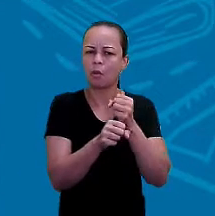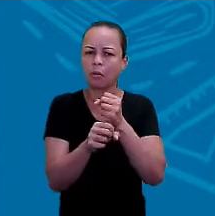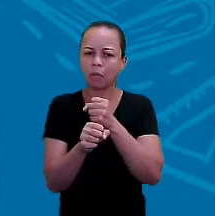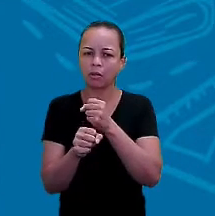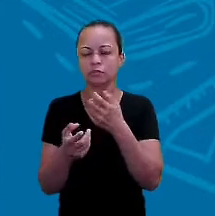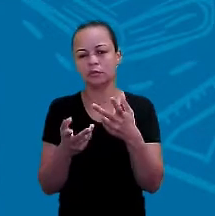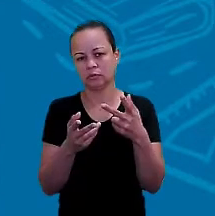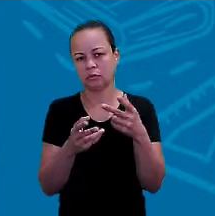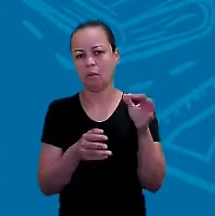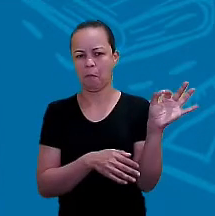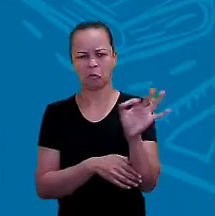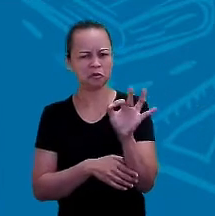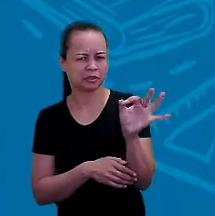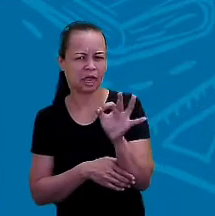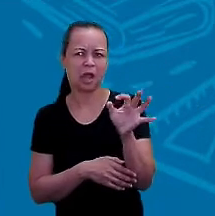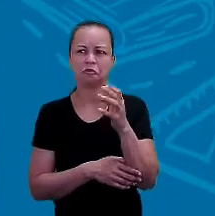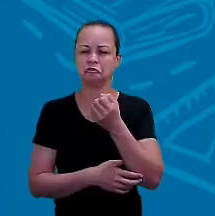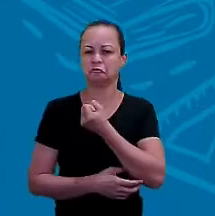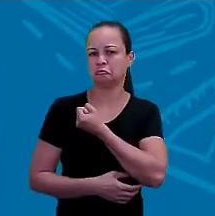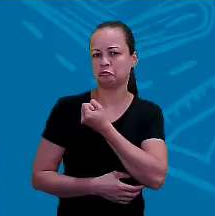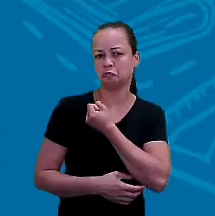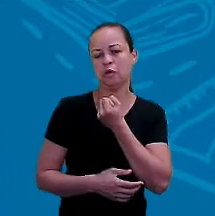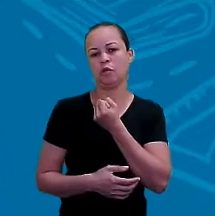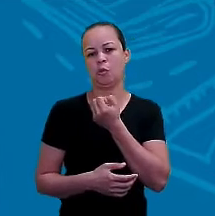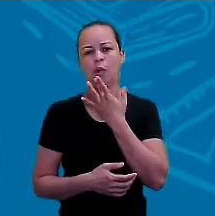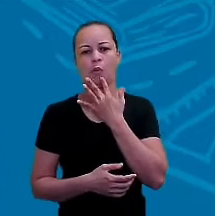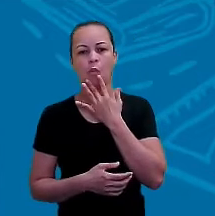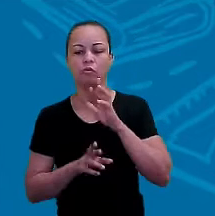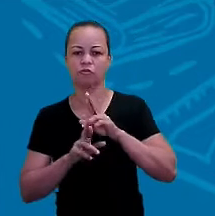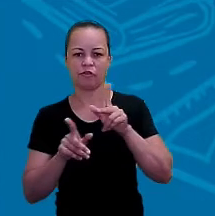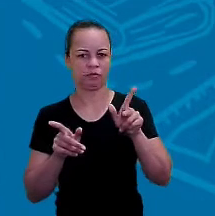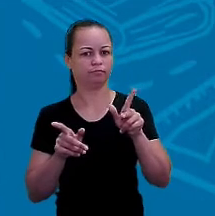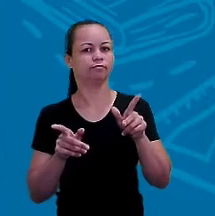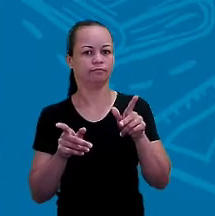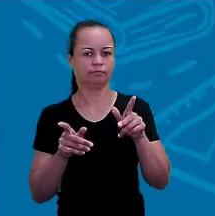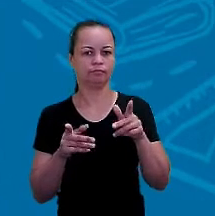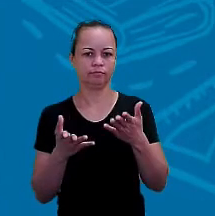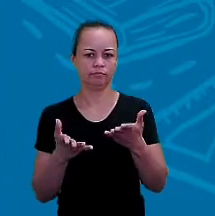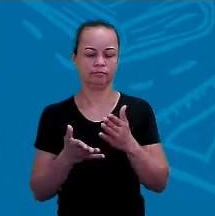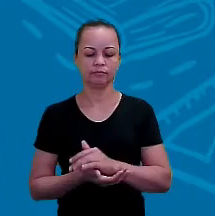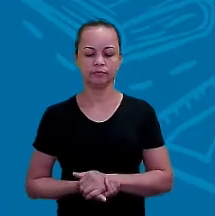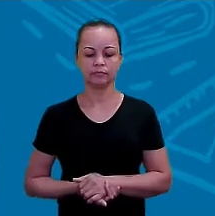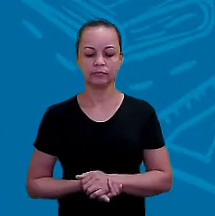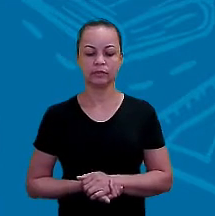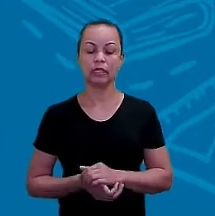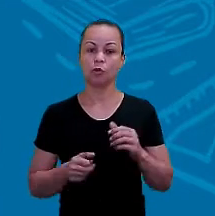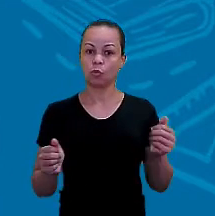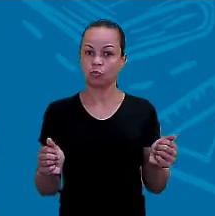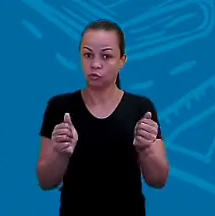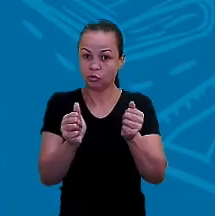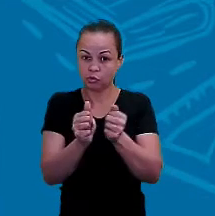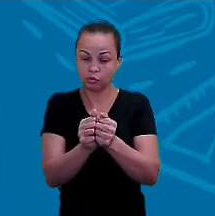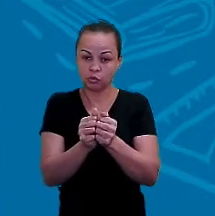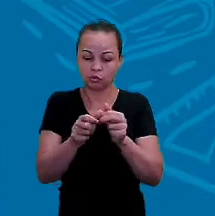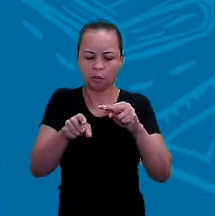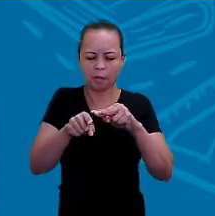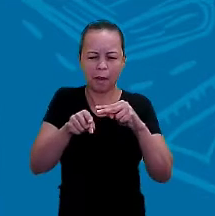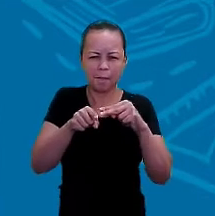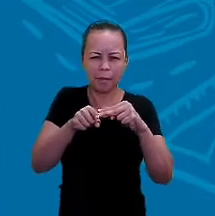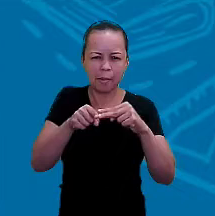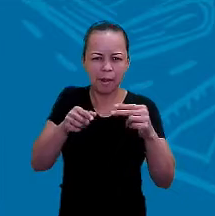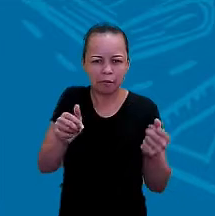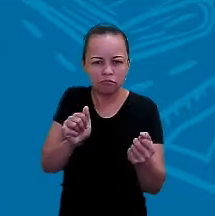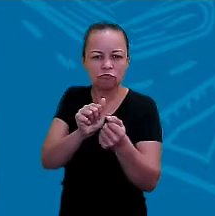uma porcentagem, eu vou ter um número, eu vou ter uma cor diferente, tá certo? E quando eu junto todas as partes, ele